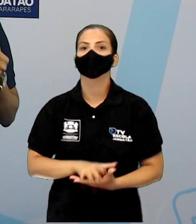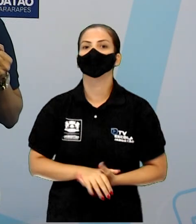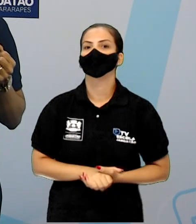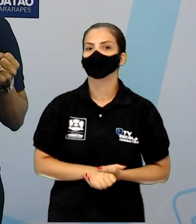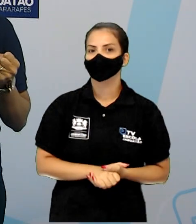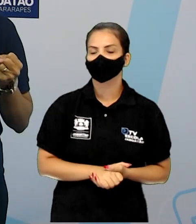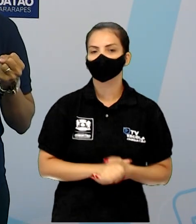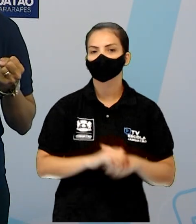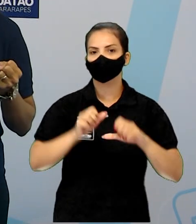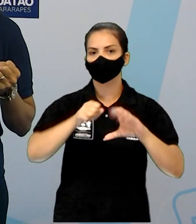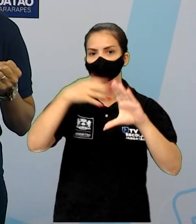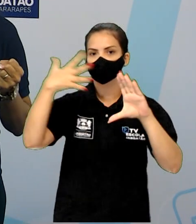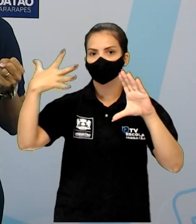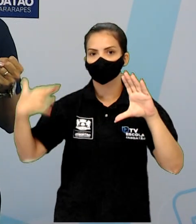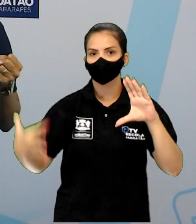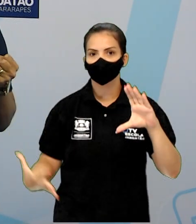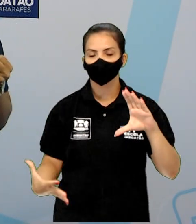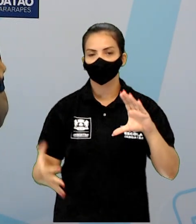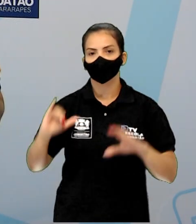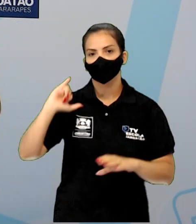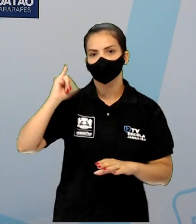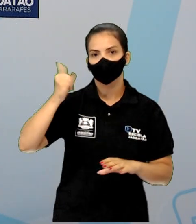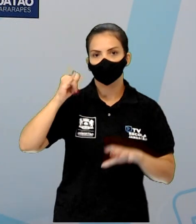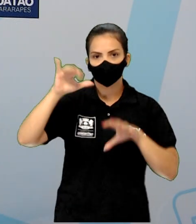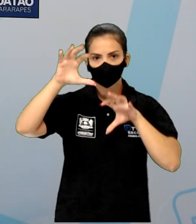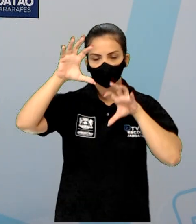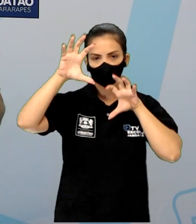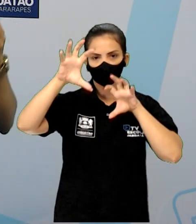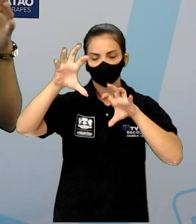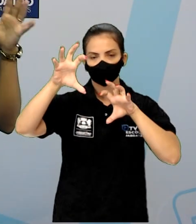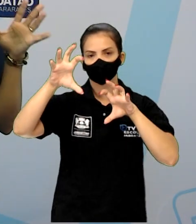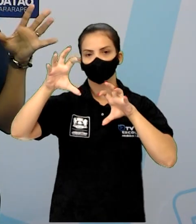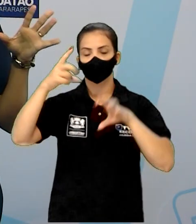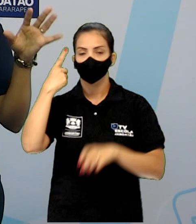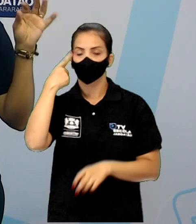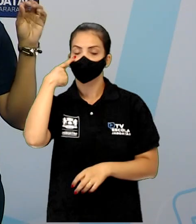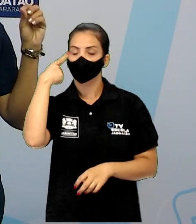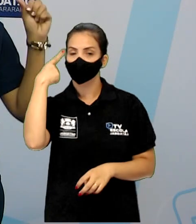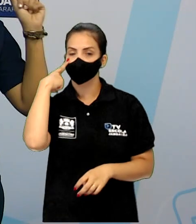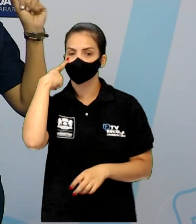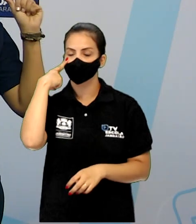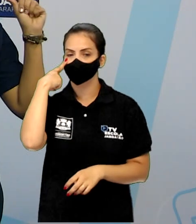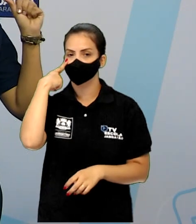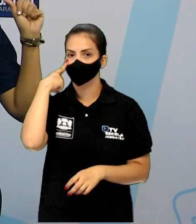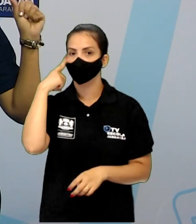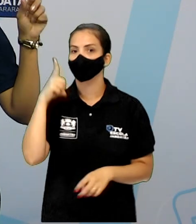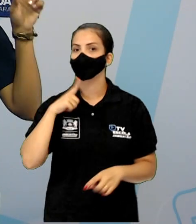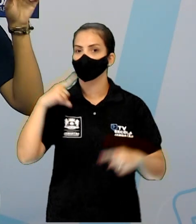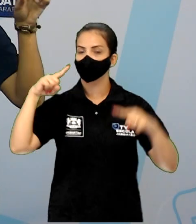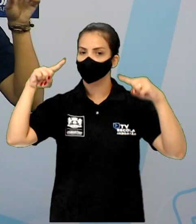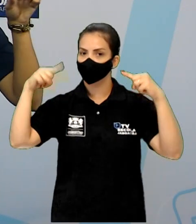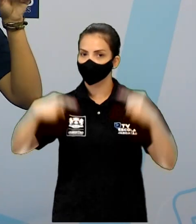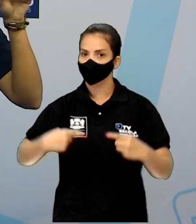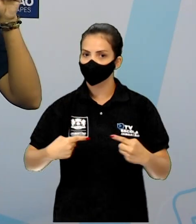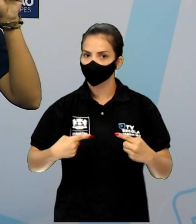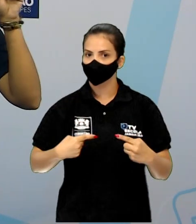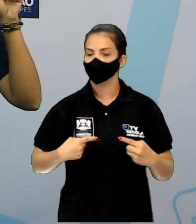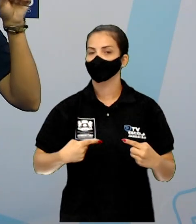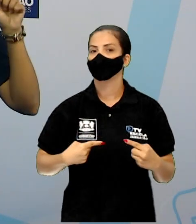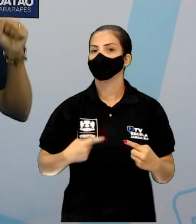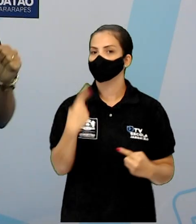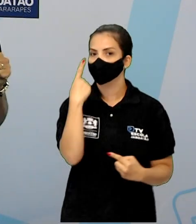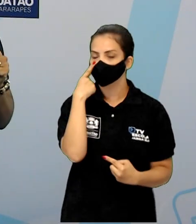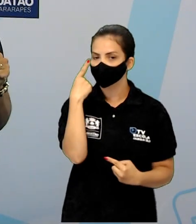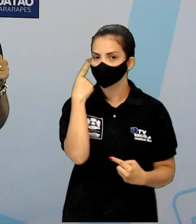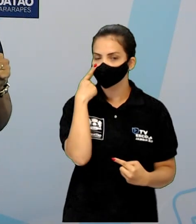Característica do gênero conto de assombração. Então, vamos lá. Presta atenção, porque eu vou... um desafio lá. para o desafio, vocês têm que prestar